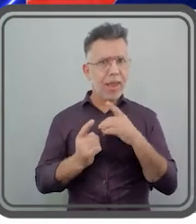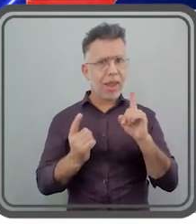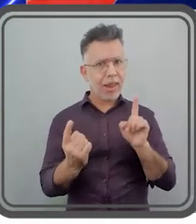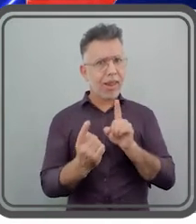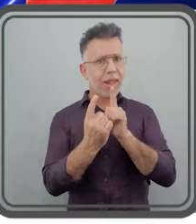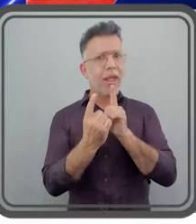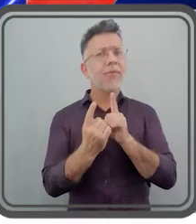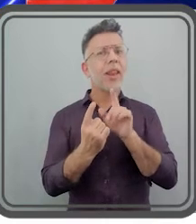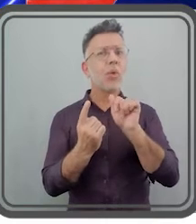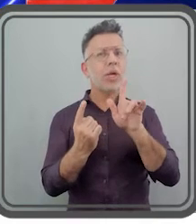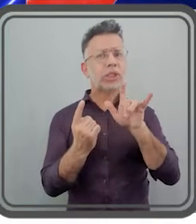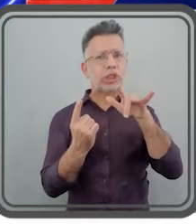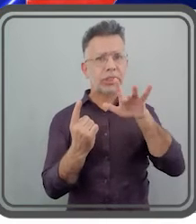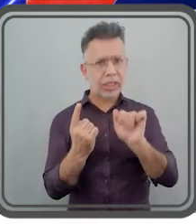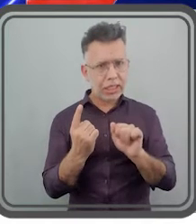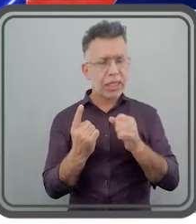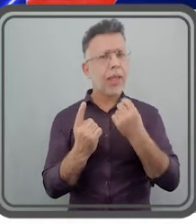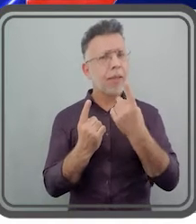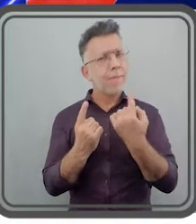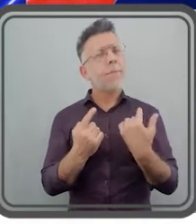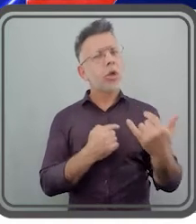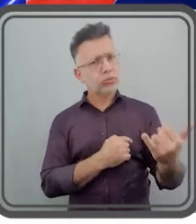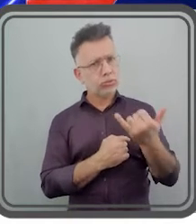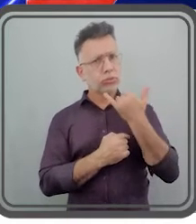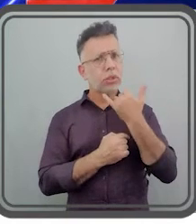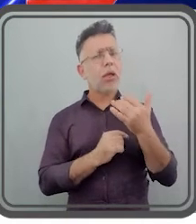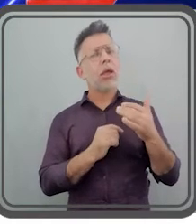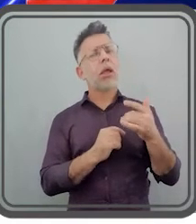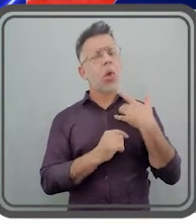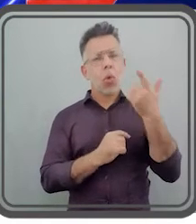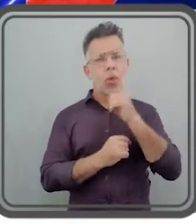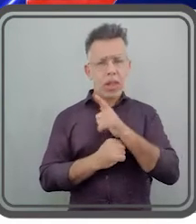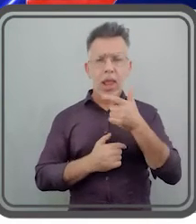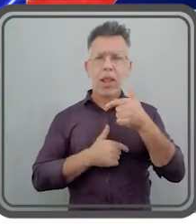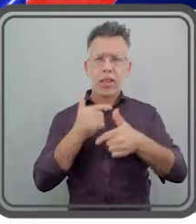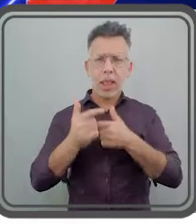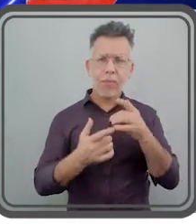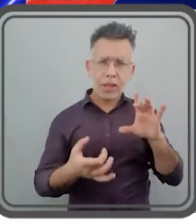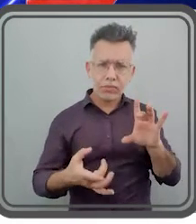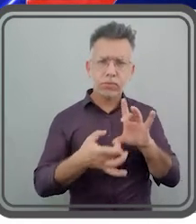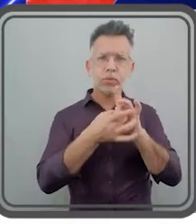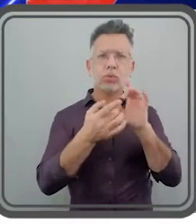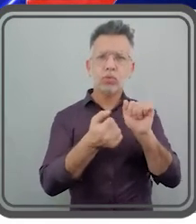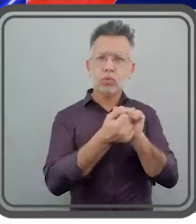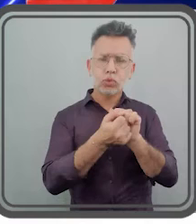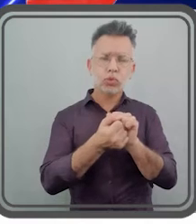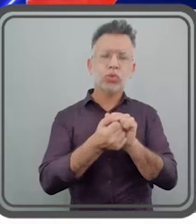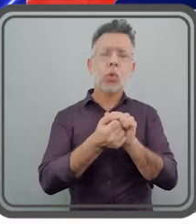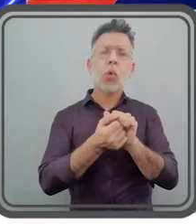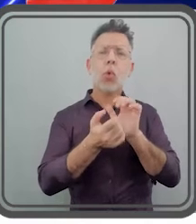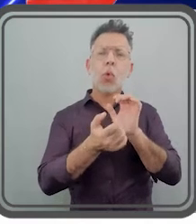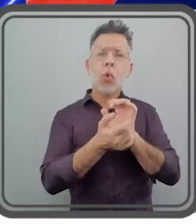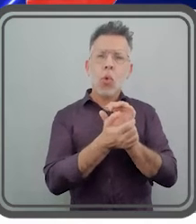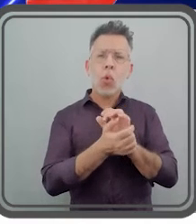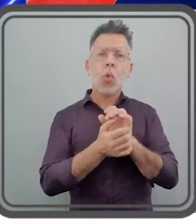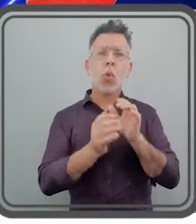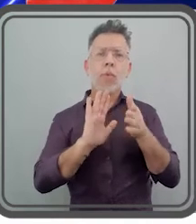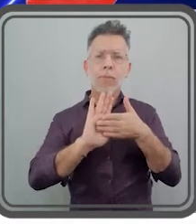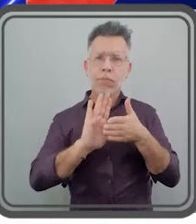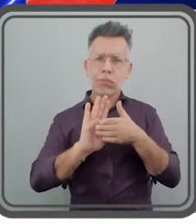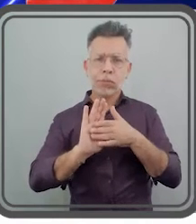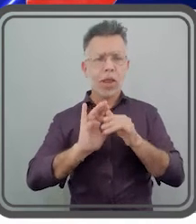alguém que de viagem hoje até encontrar em contato com a gente com calhar a gente consegue trabalhar campanhas para venda de